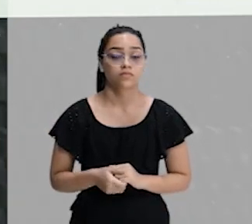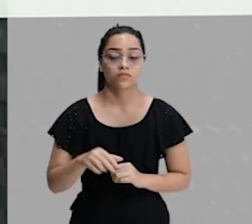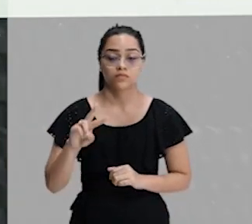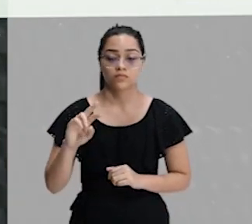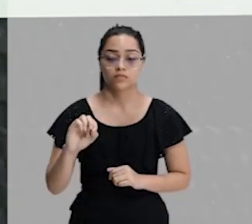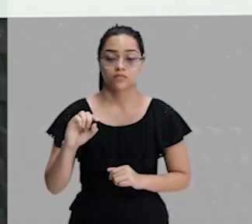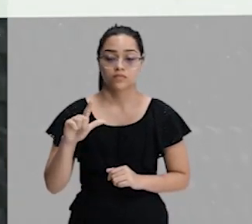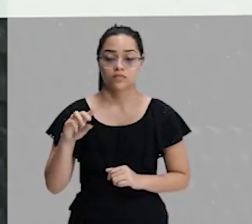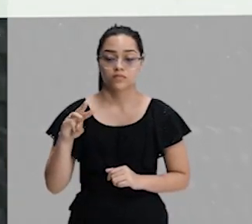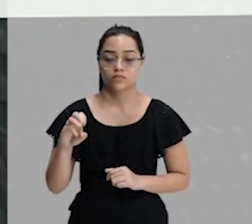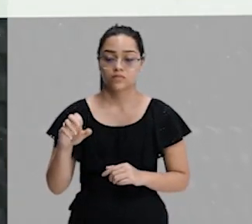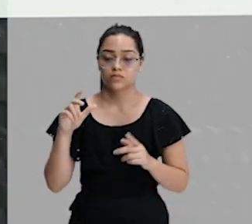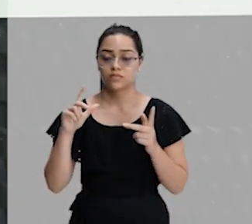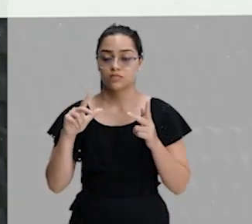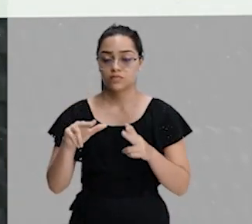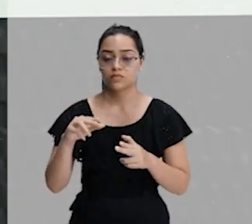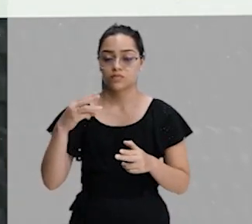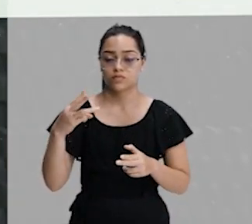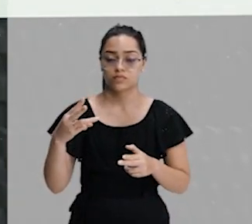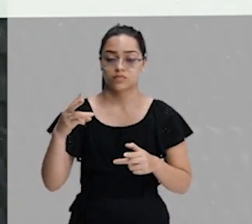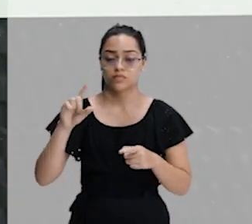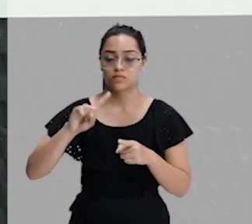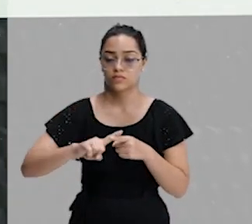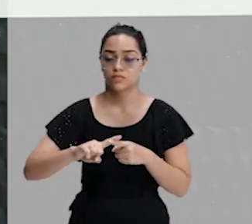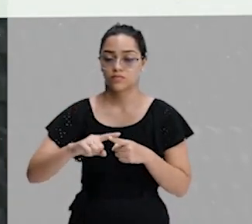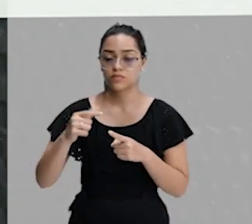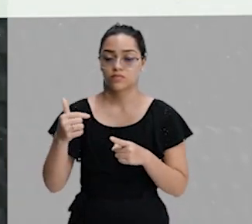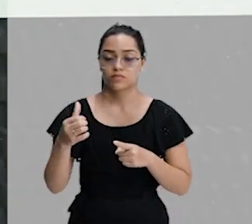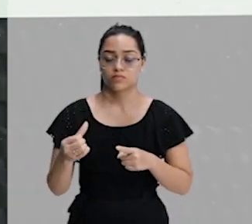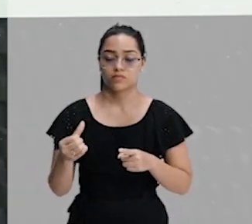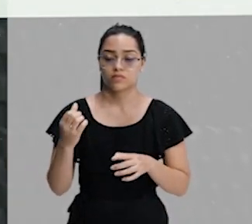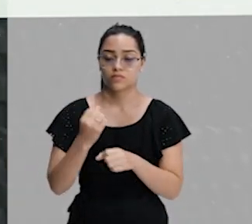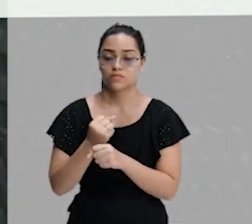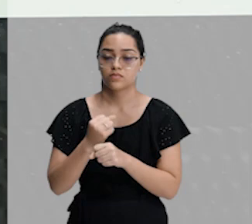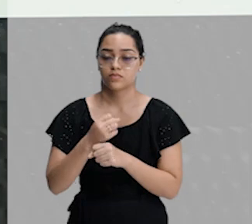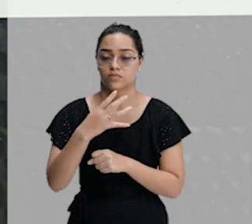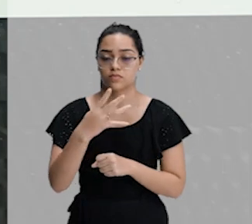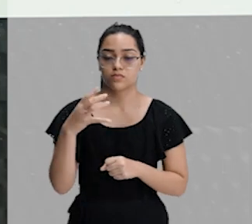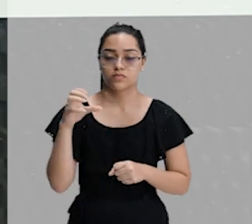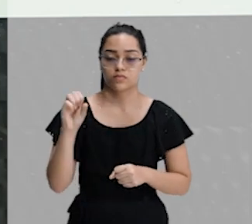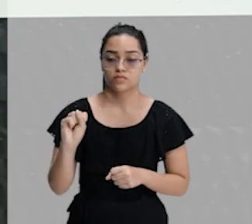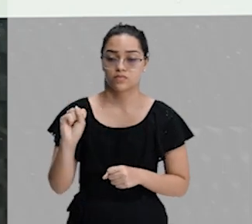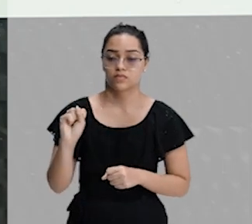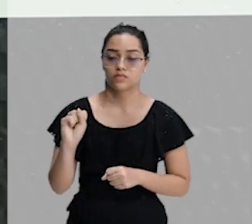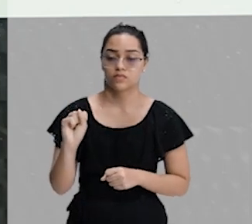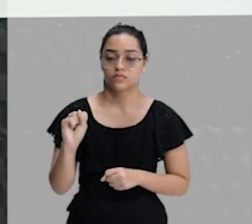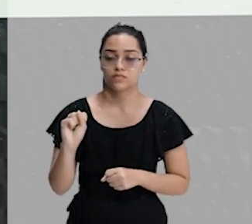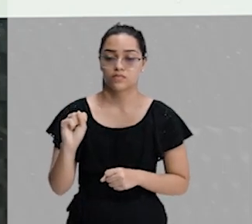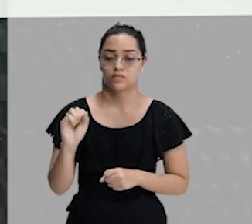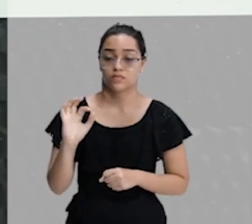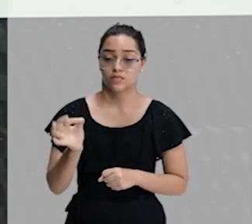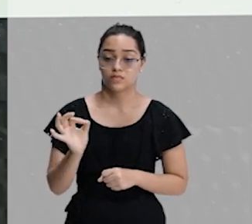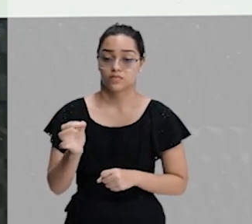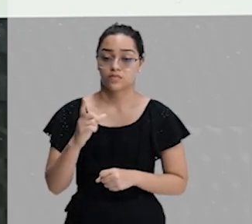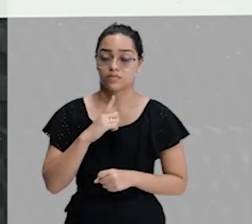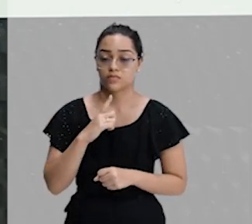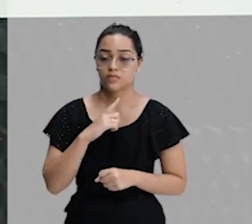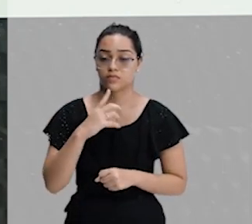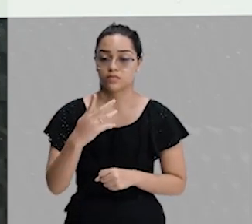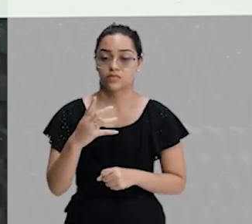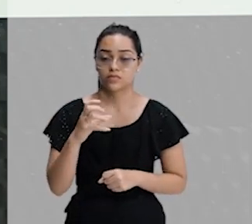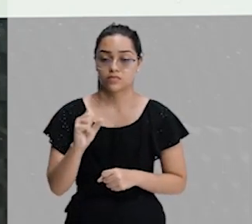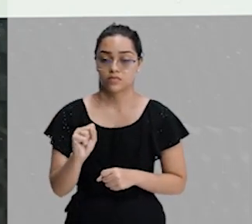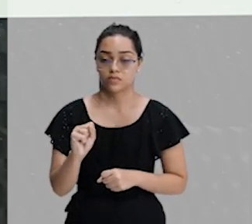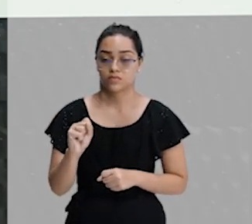volume vai ser igual 3 multiplicado por 16 dá 48. Tá? Vai ficar